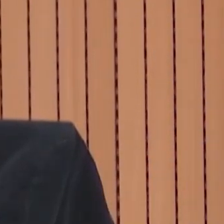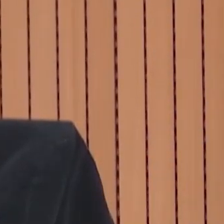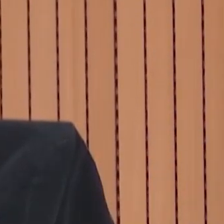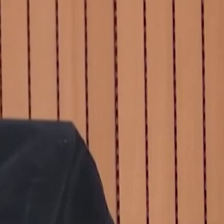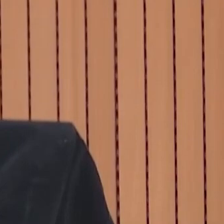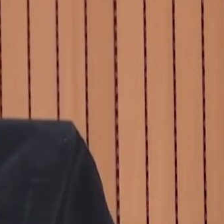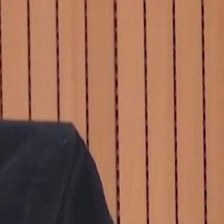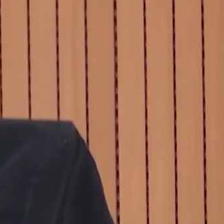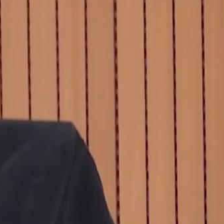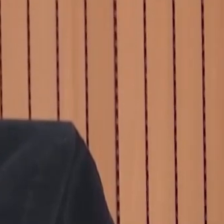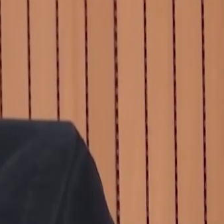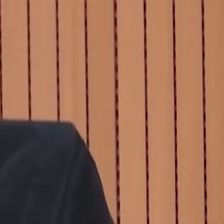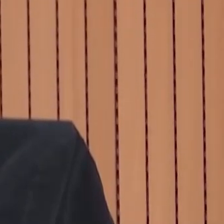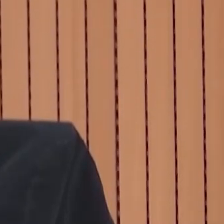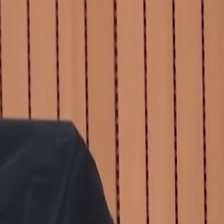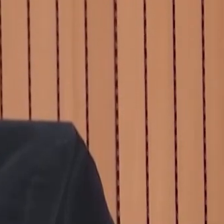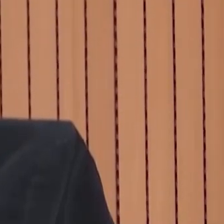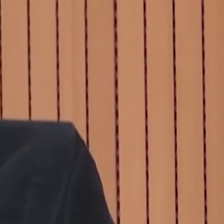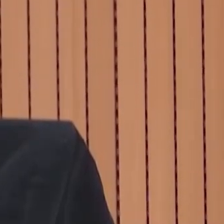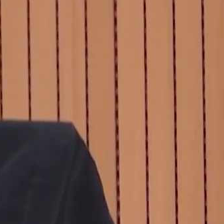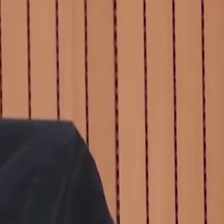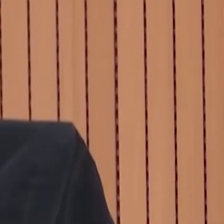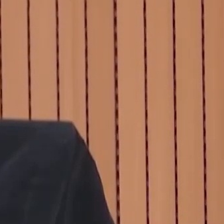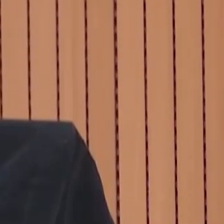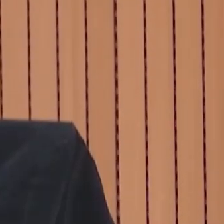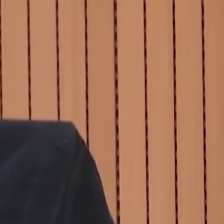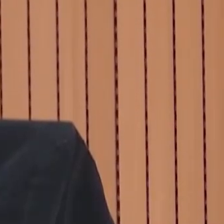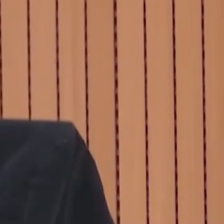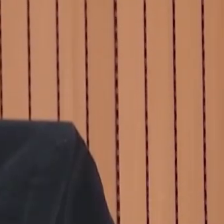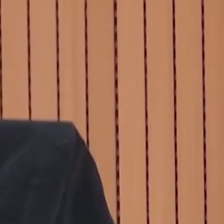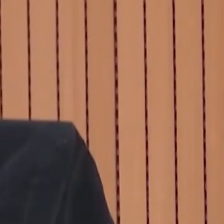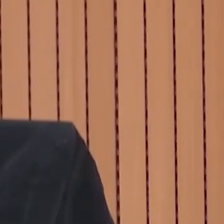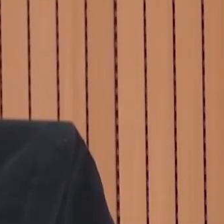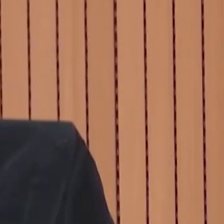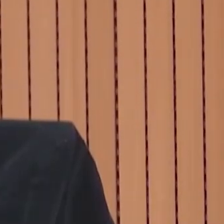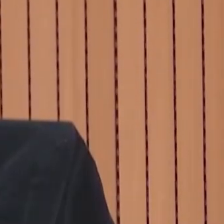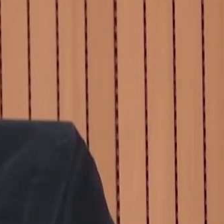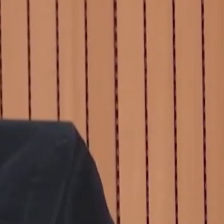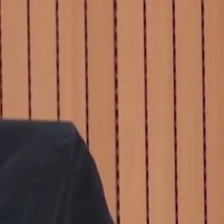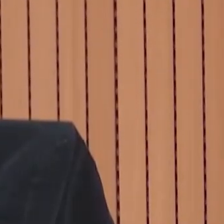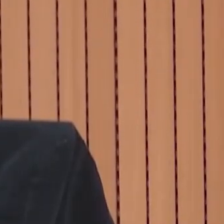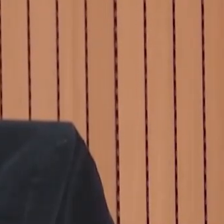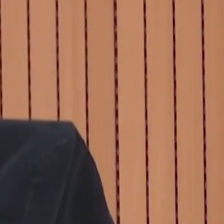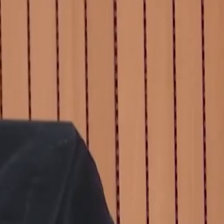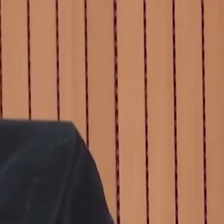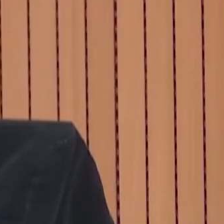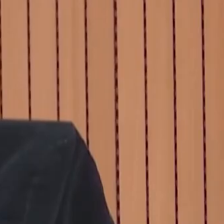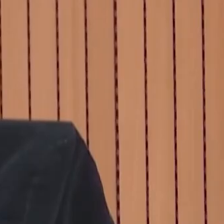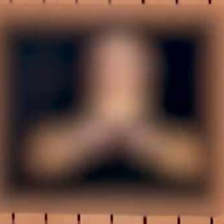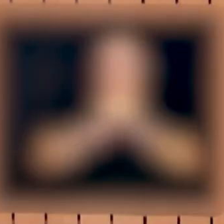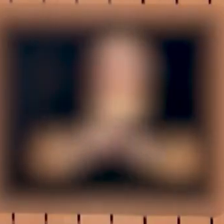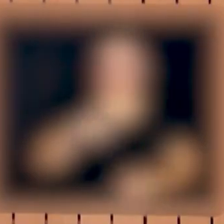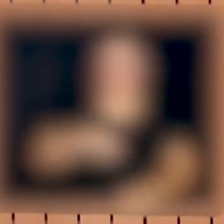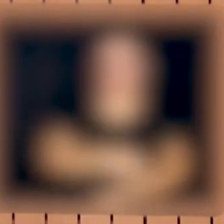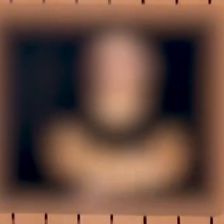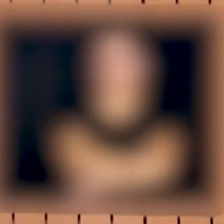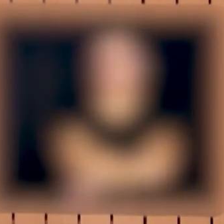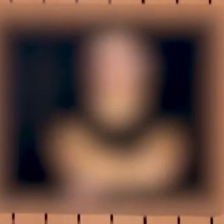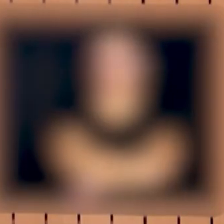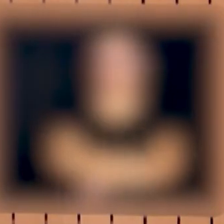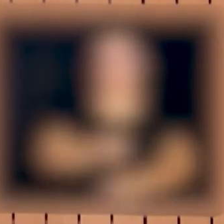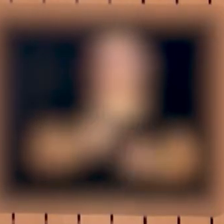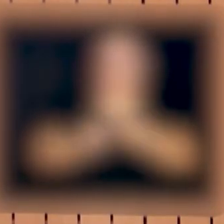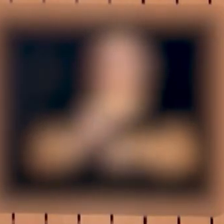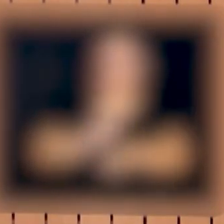Transp, se é Sanasa, se é serviços públicos, as pessoas trazem tudo. Então foi de grande valia. De acordo